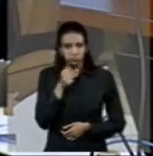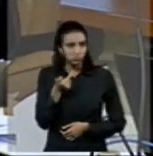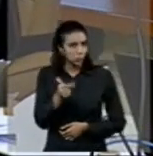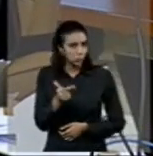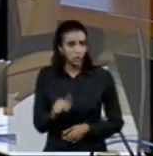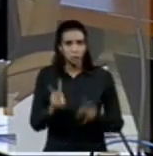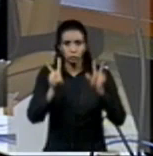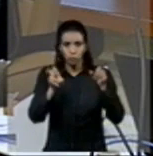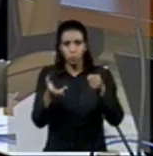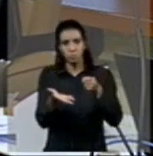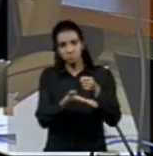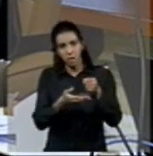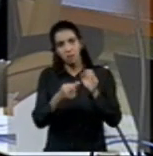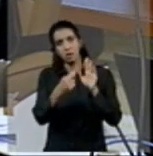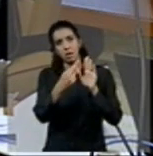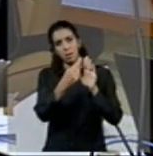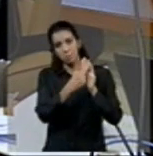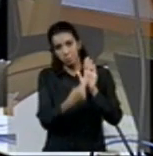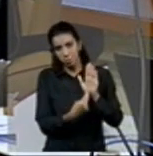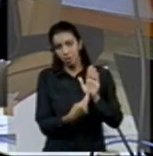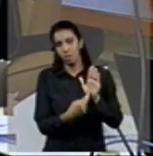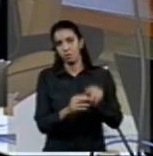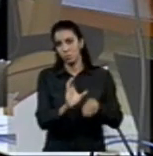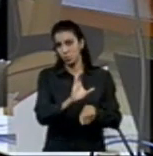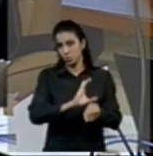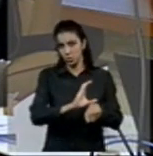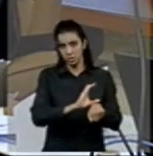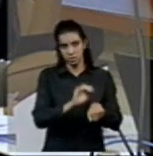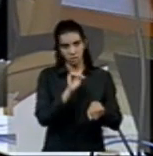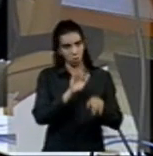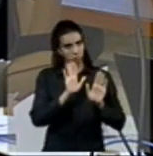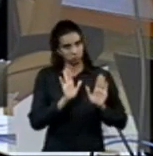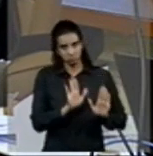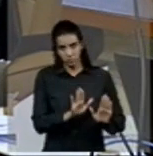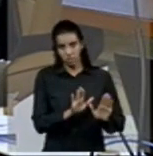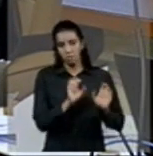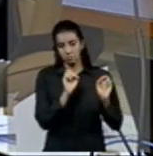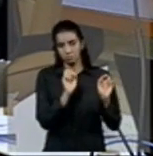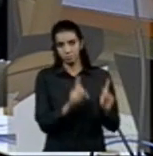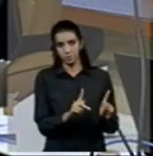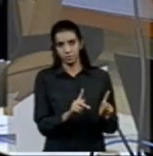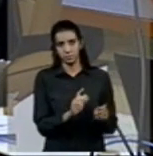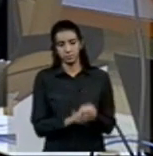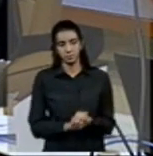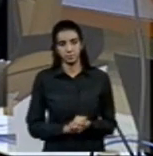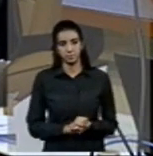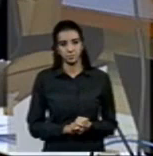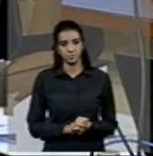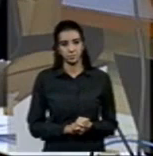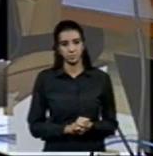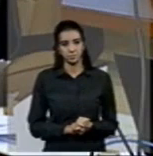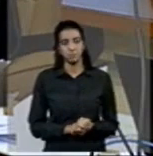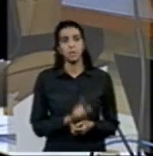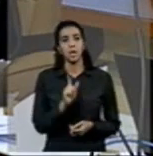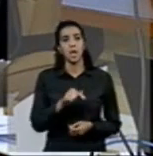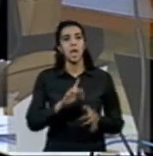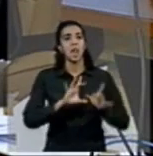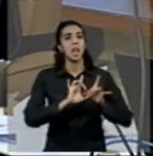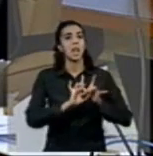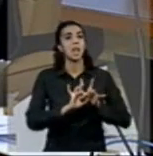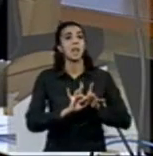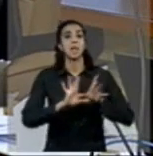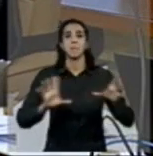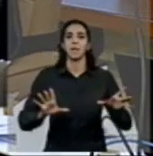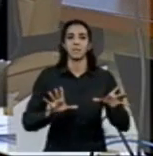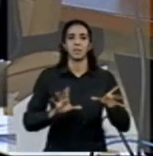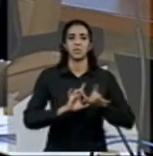esses fundamentos da República e da Constituição Federal, nomeadamente a liberdade, a